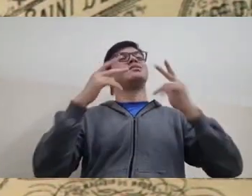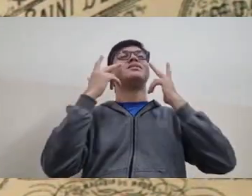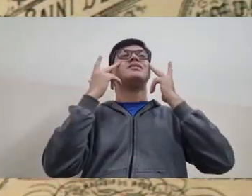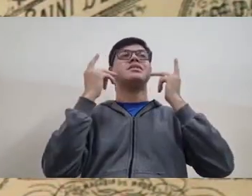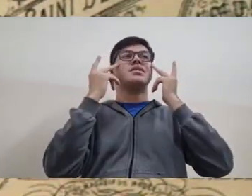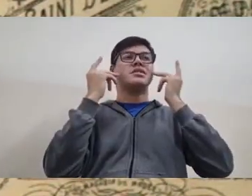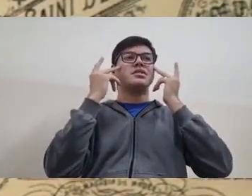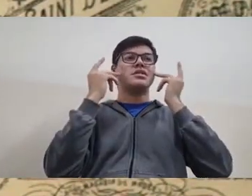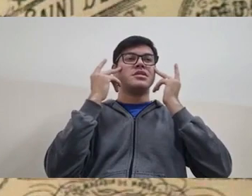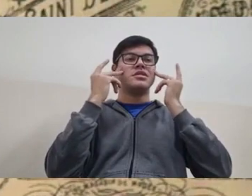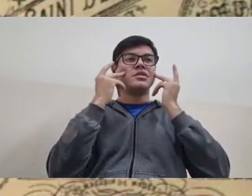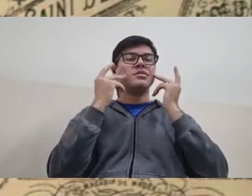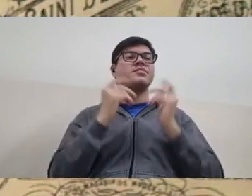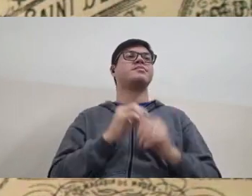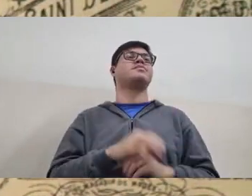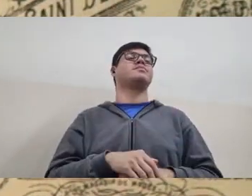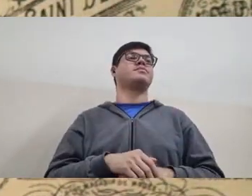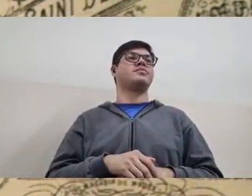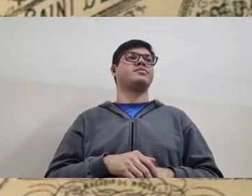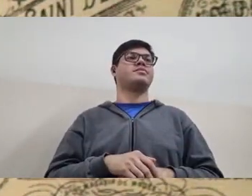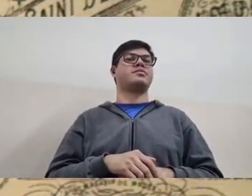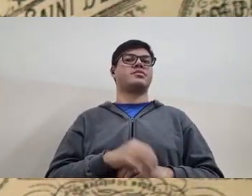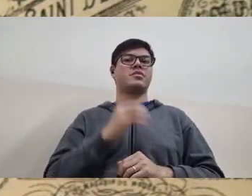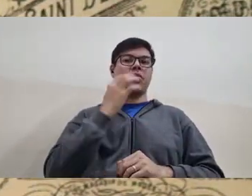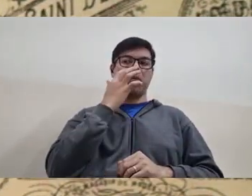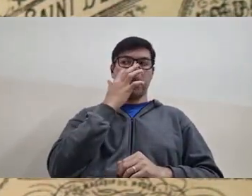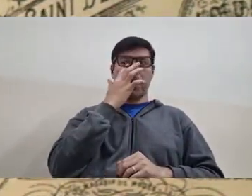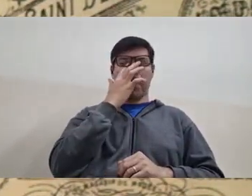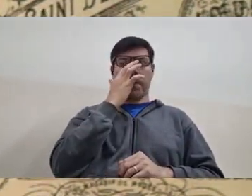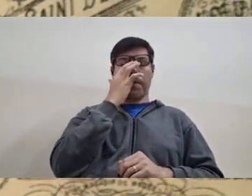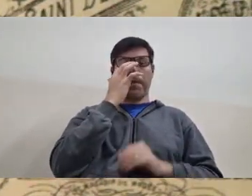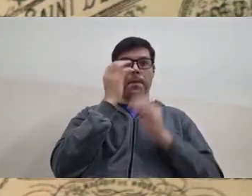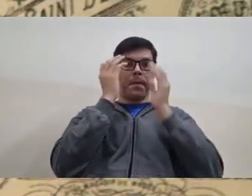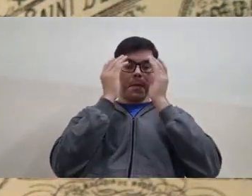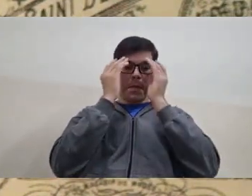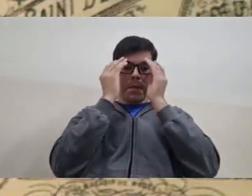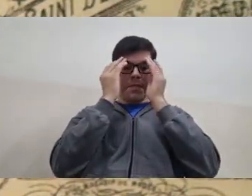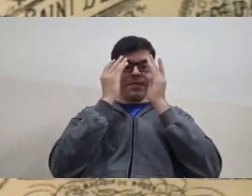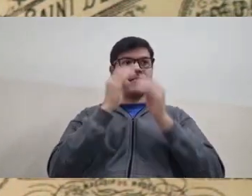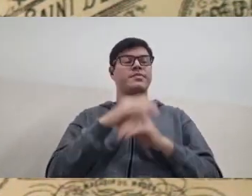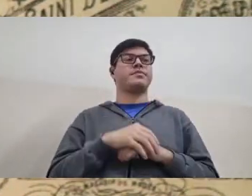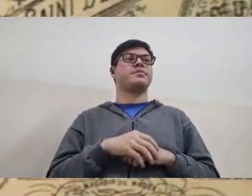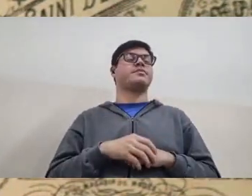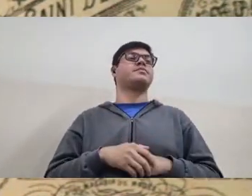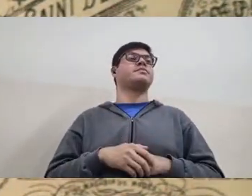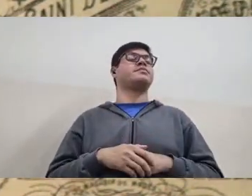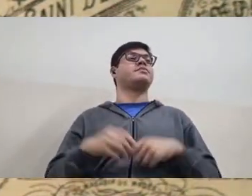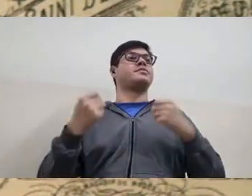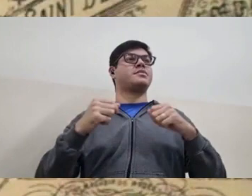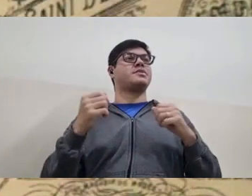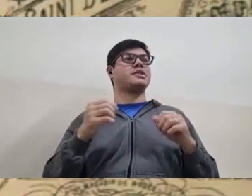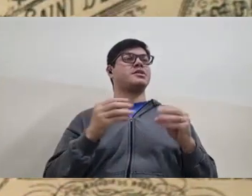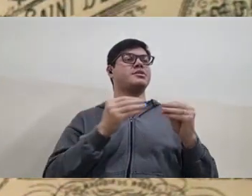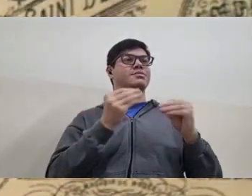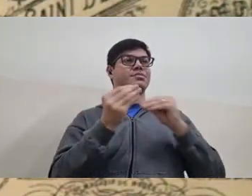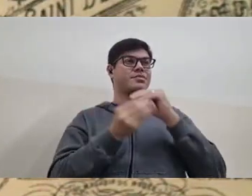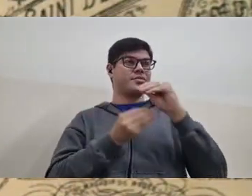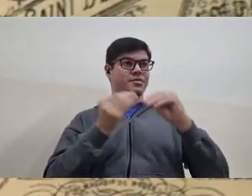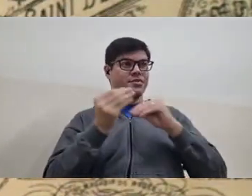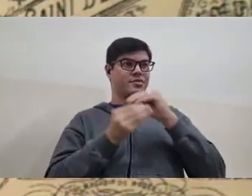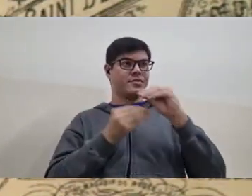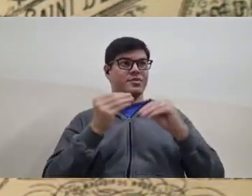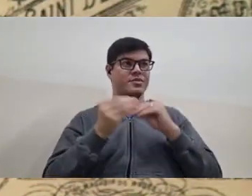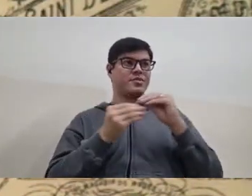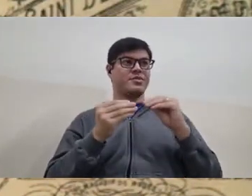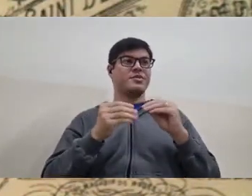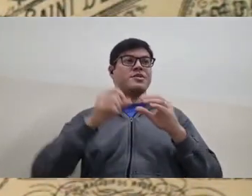mesmo. Da semente para os pássaros e tal, isso aí? Isso. Então a gente precisa mesclar bem. A gente fez um projeto de plantio ali no Alto